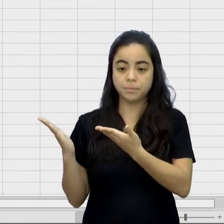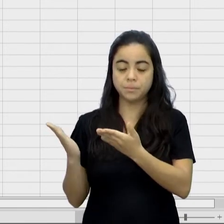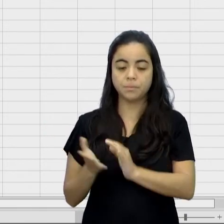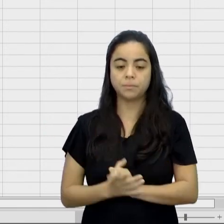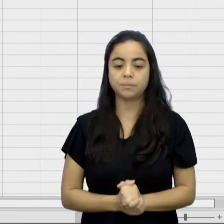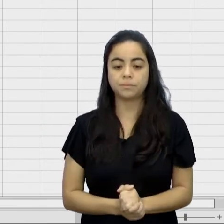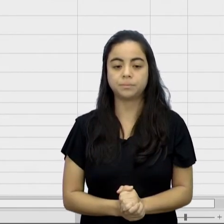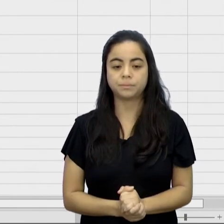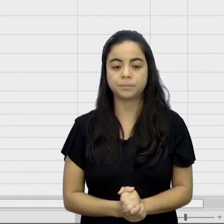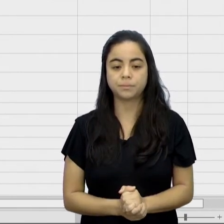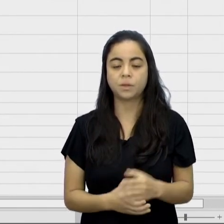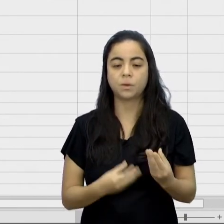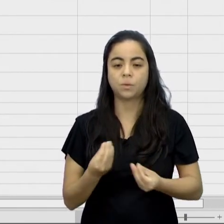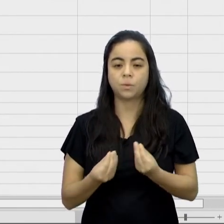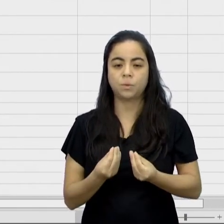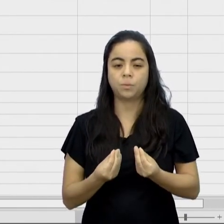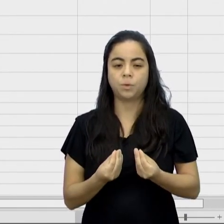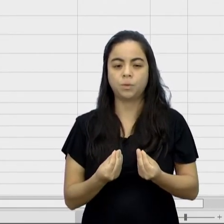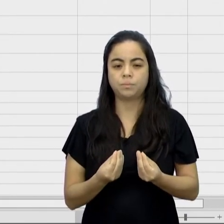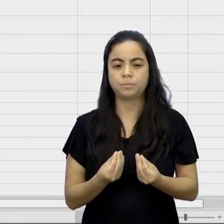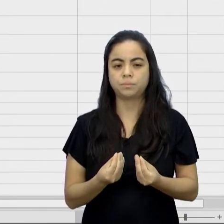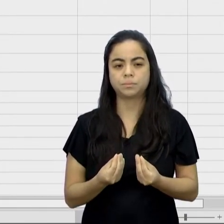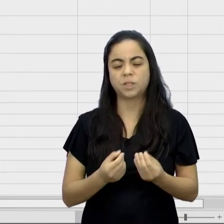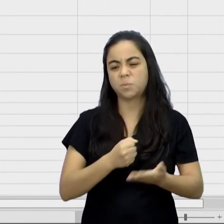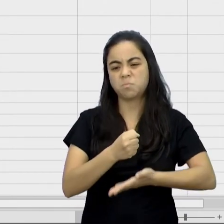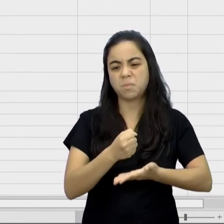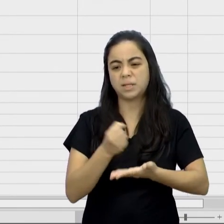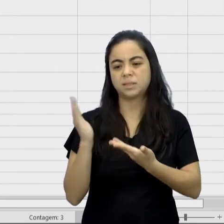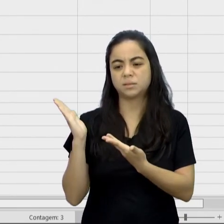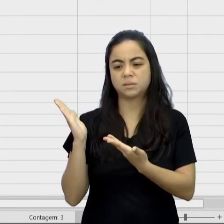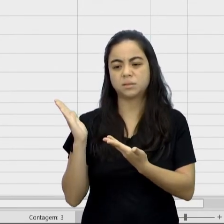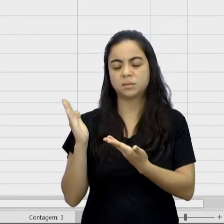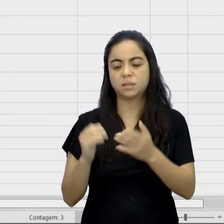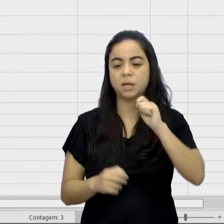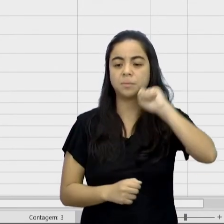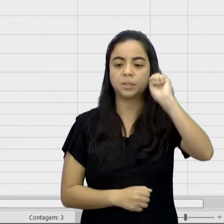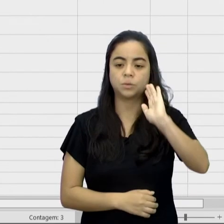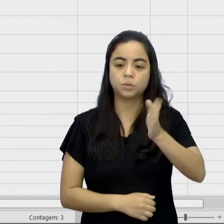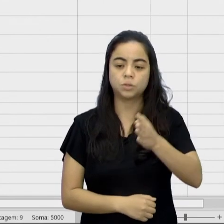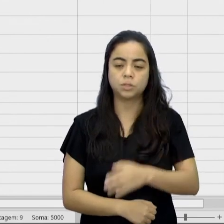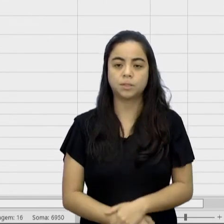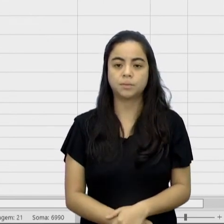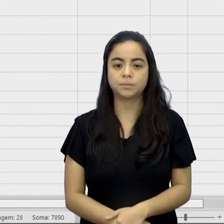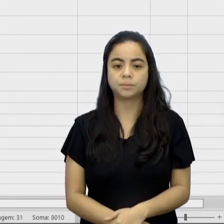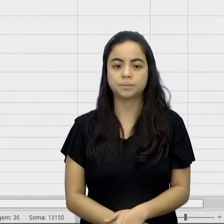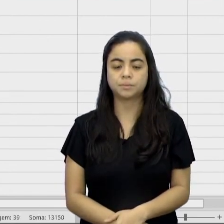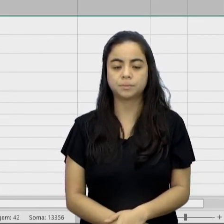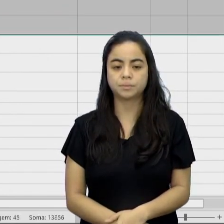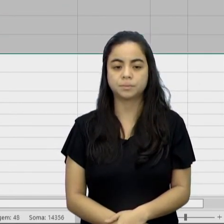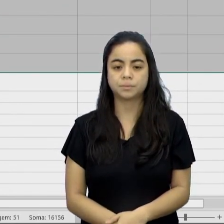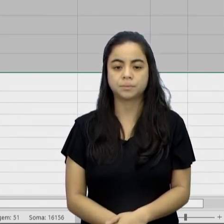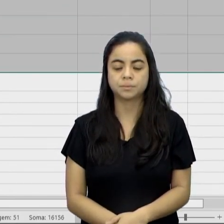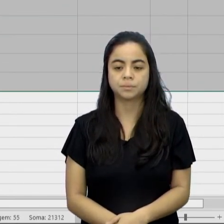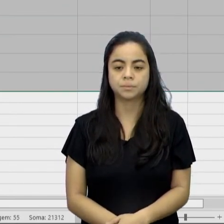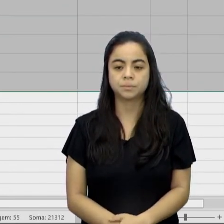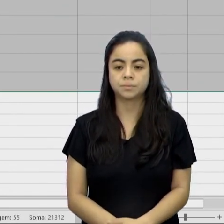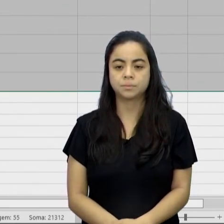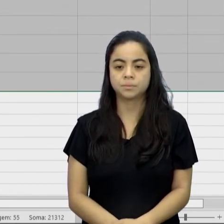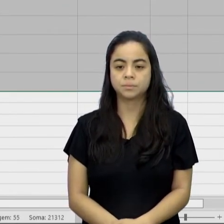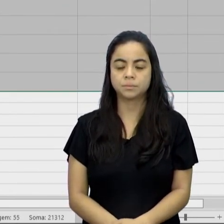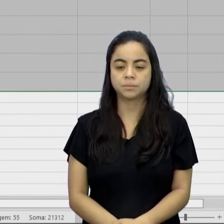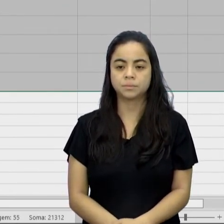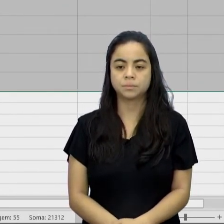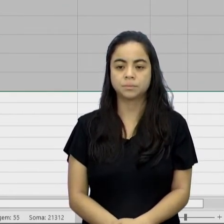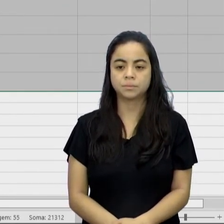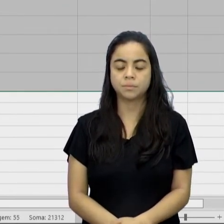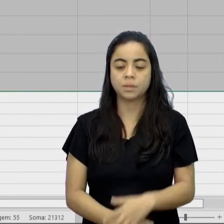maio. Como eu vou pegar com base aqui em abril, da linha 2 até a linha 14,